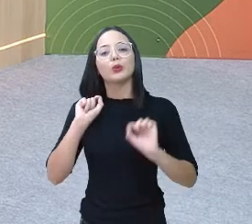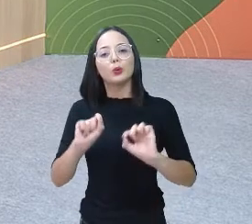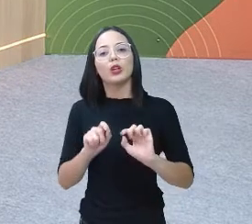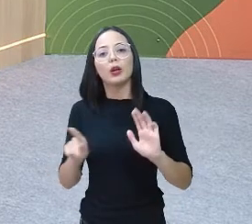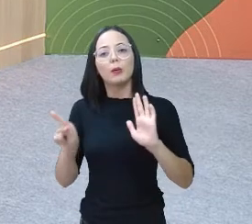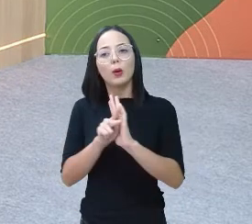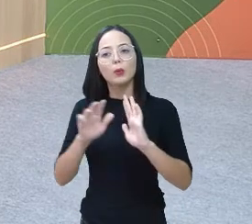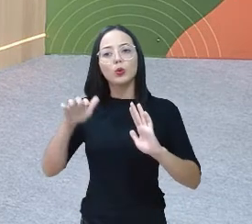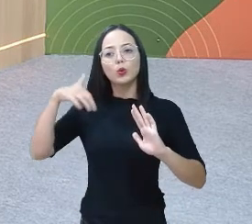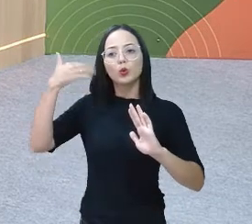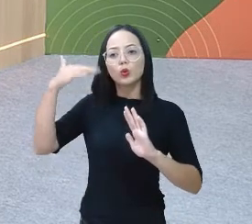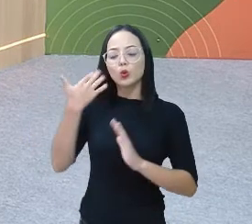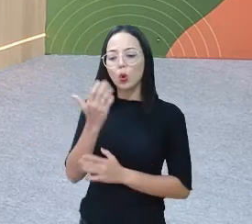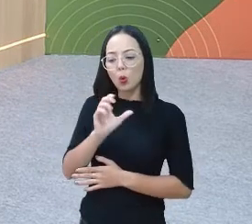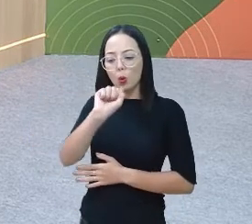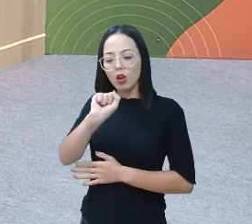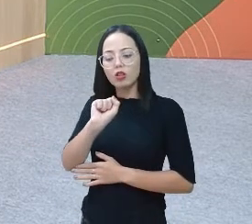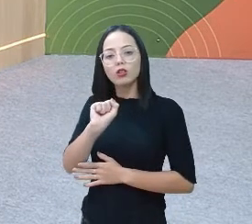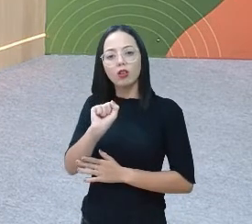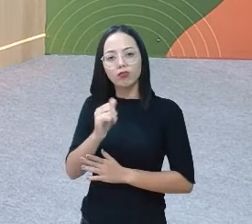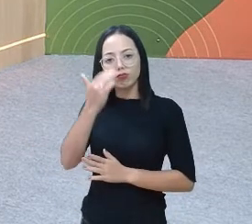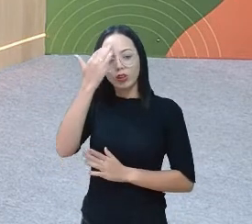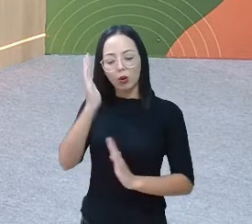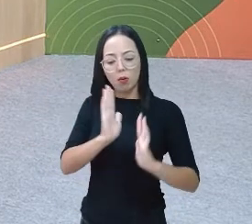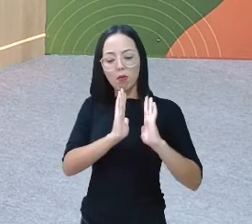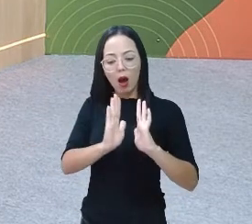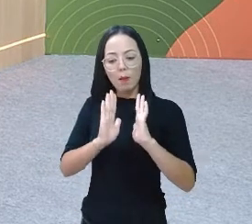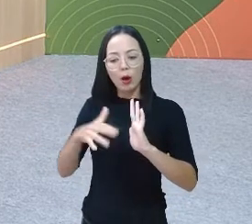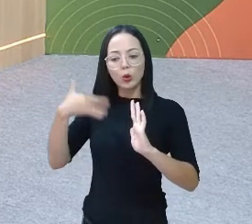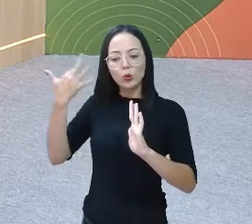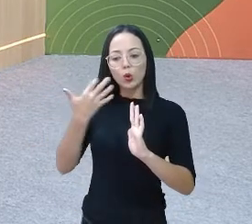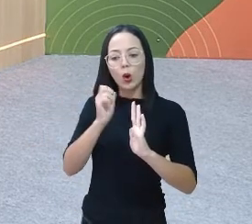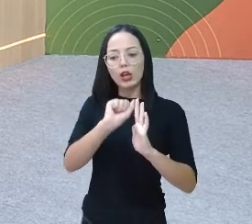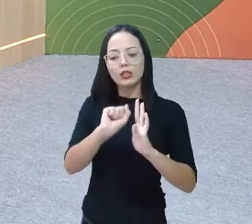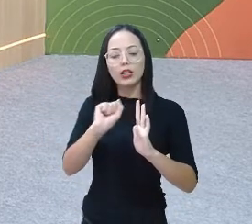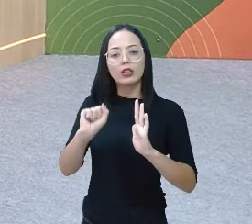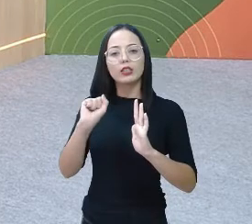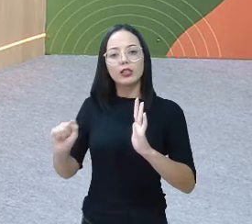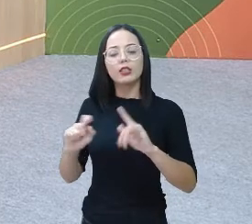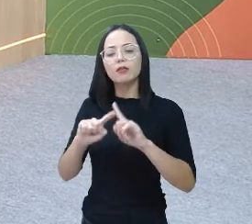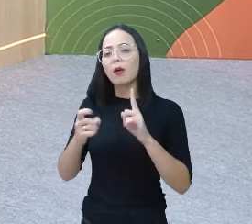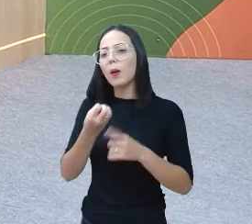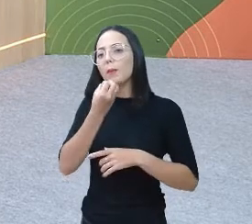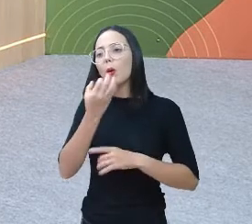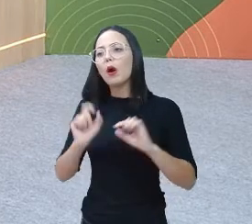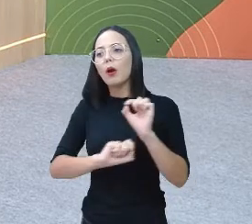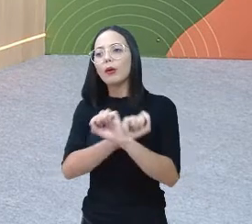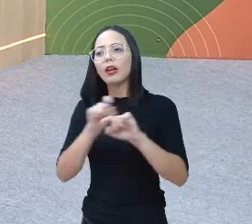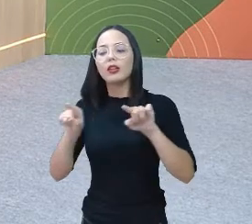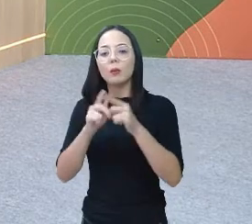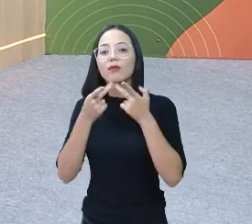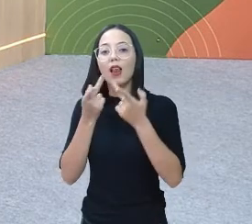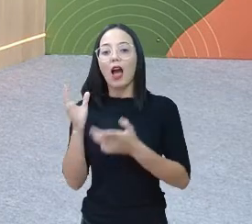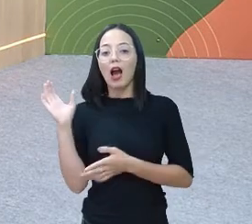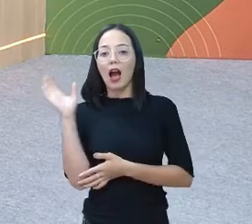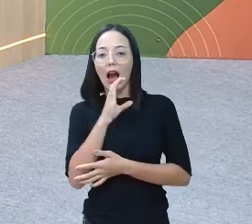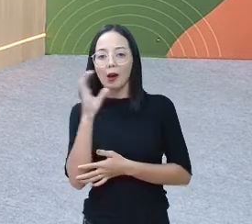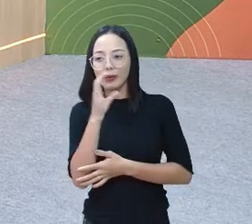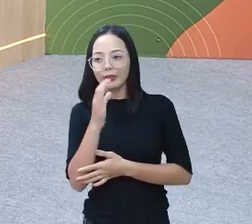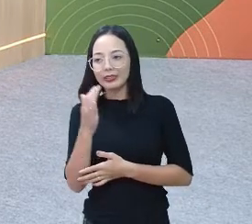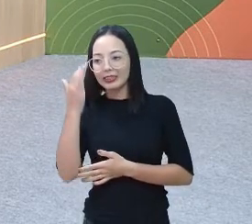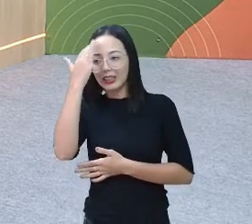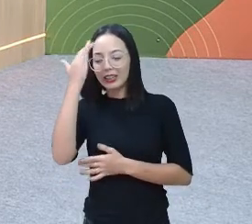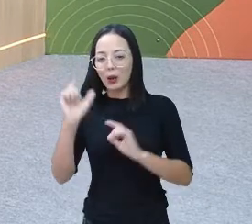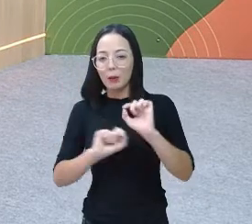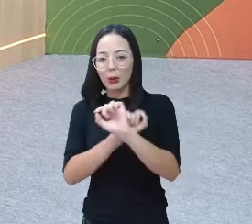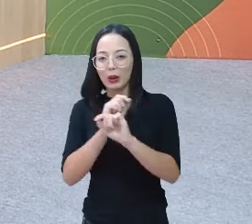desse som em S se repetindo insistentemente, né? E a grande graça do trava-língua é também falar rápido, para fazer com que a nossa